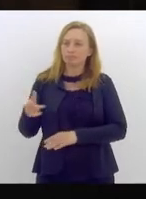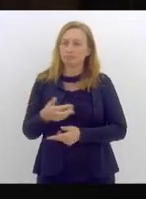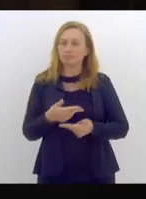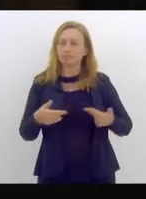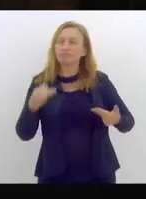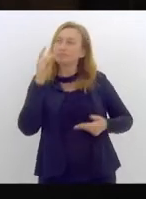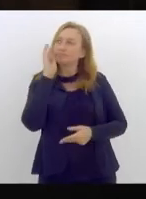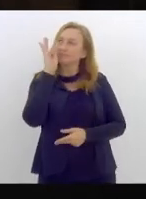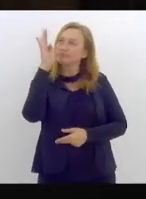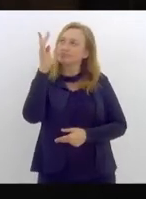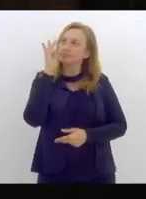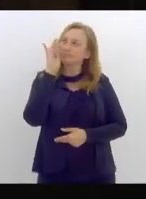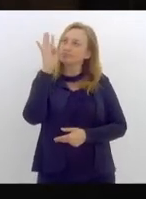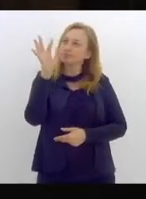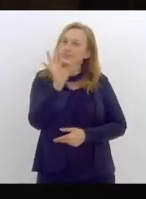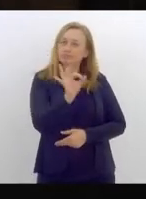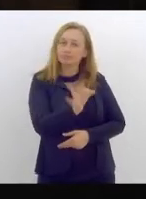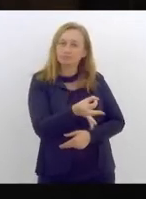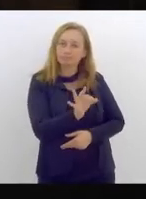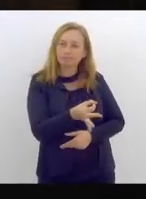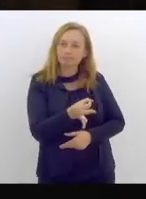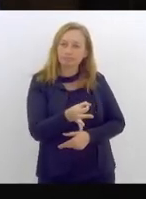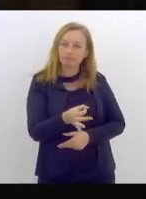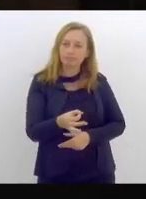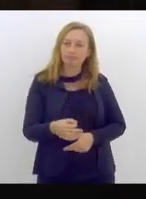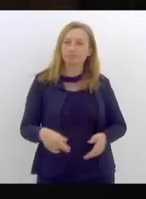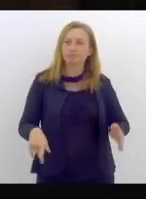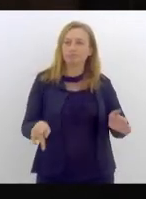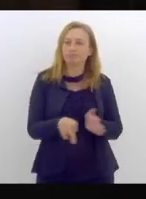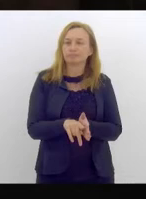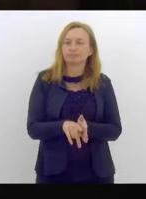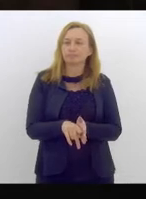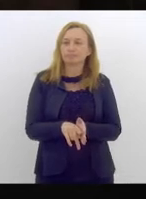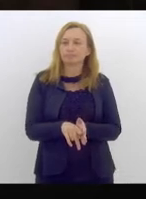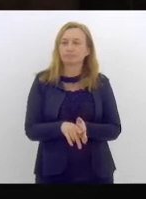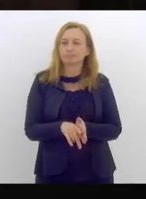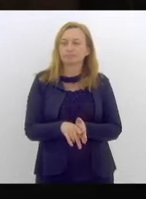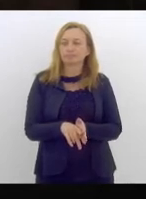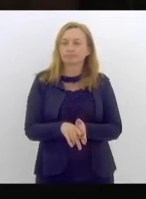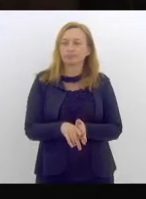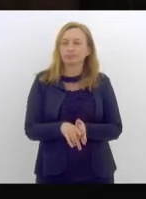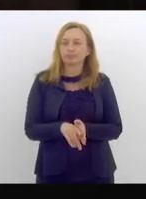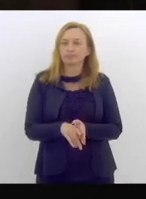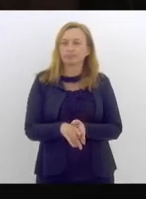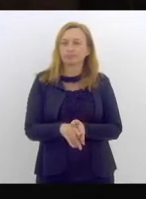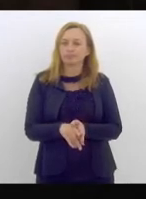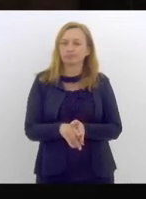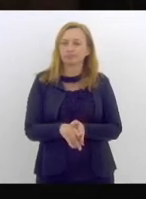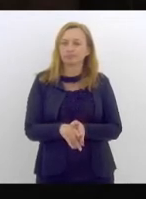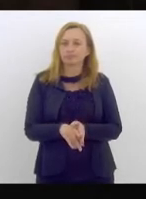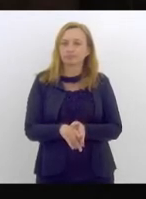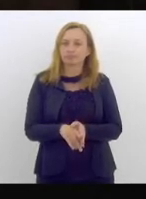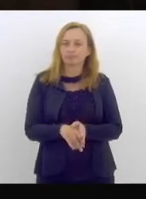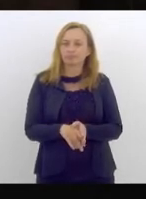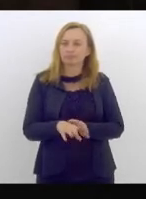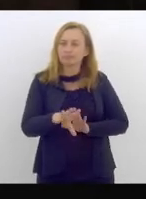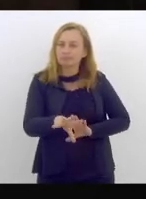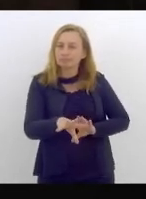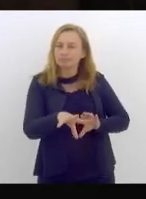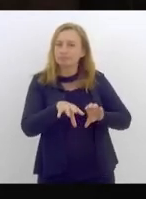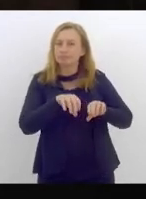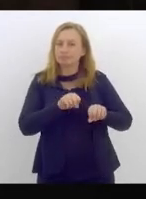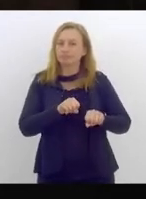e o sonho Era exatamente de fazer parte daquilo que se propunha ser formado